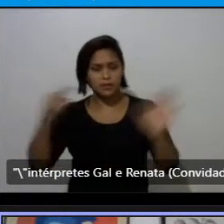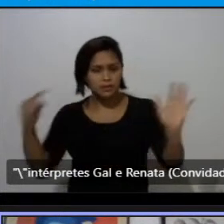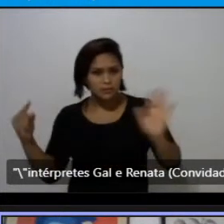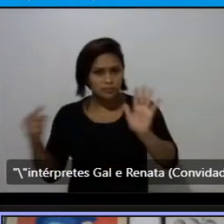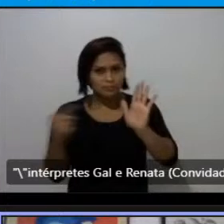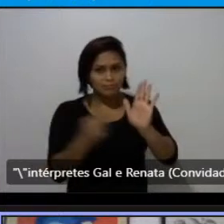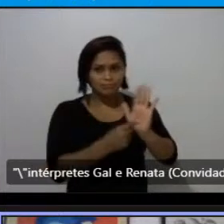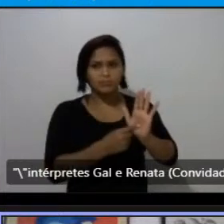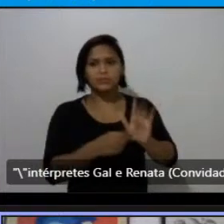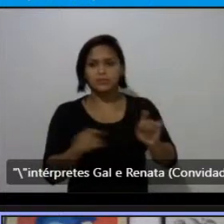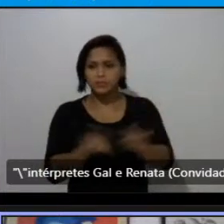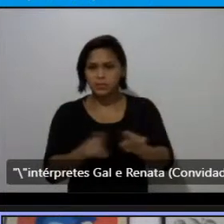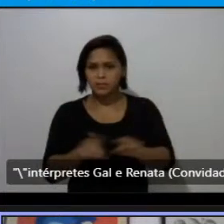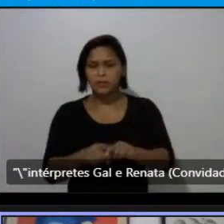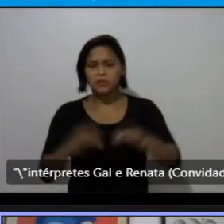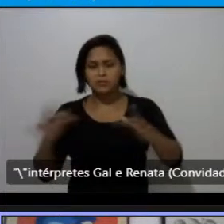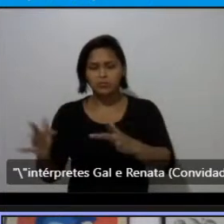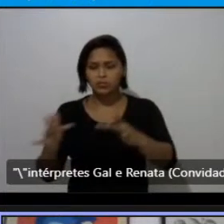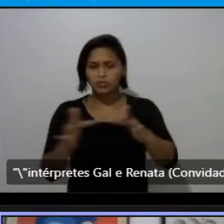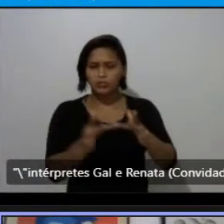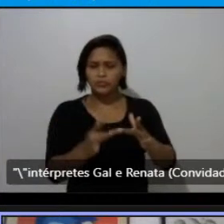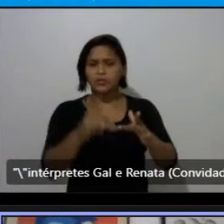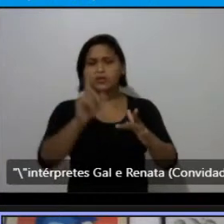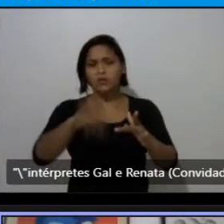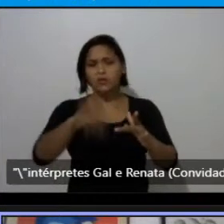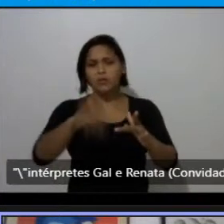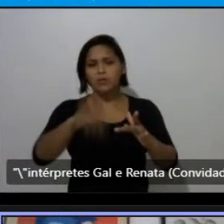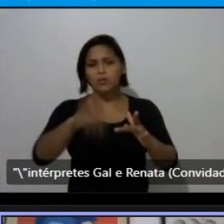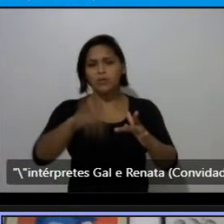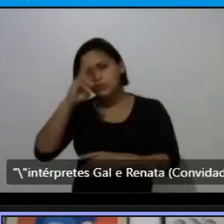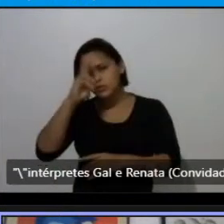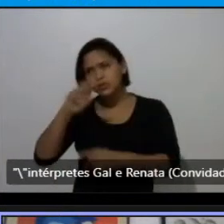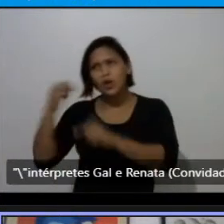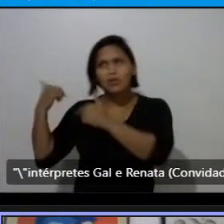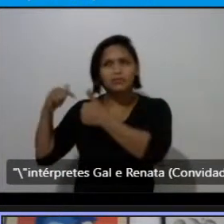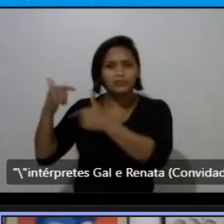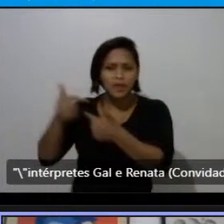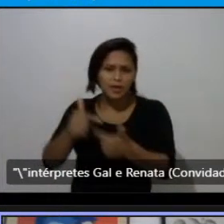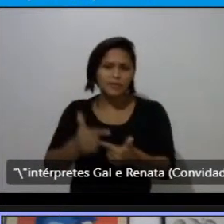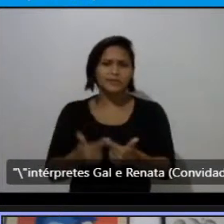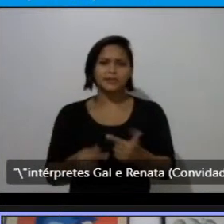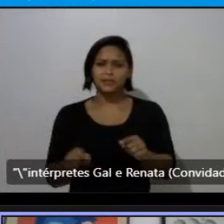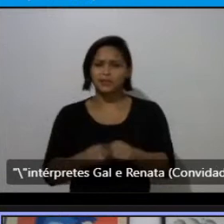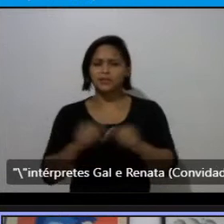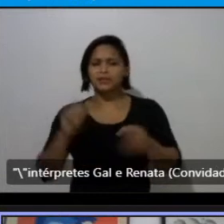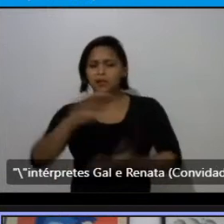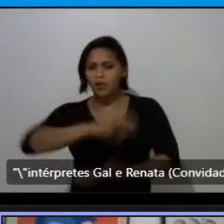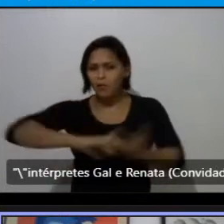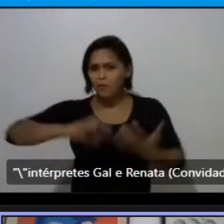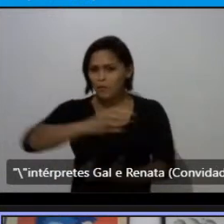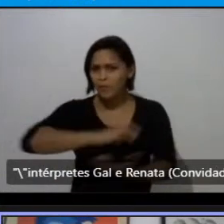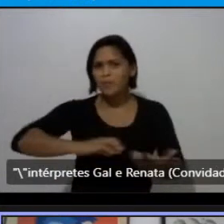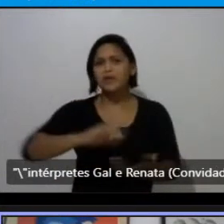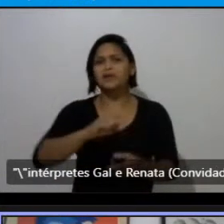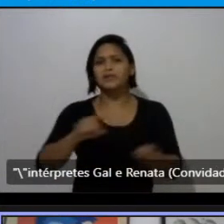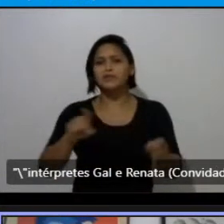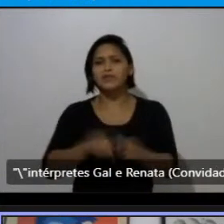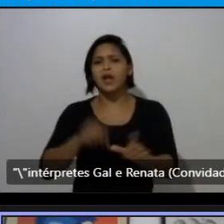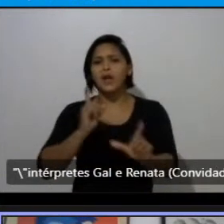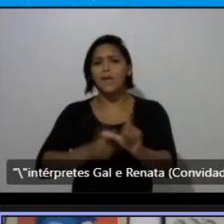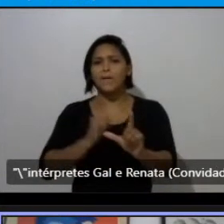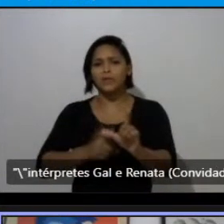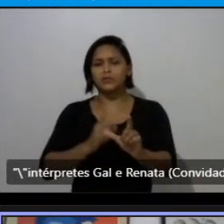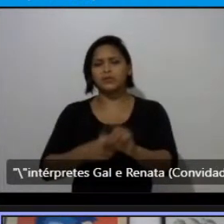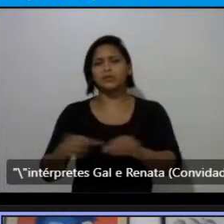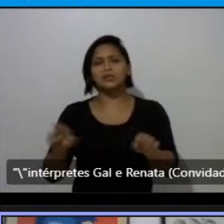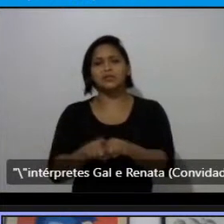né, isso muito vinculado aí até uma história, uma herança, né, do manifesto comunista, mas o manifesto ele